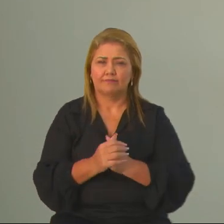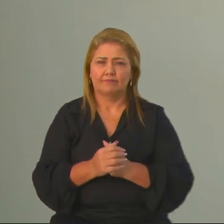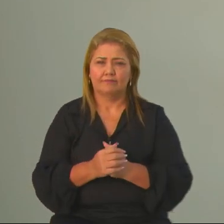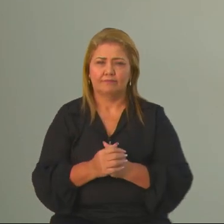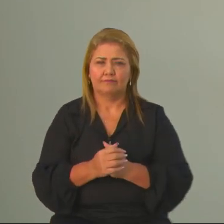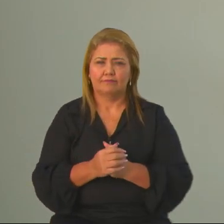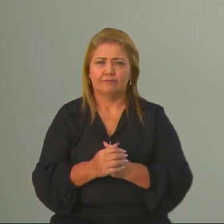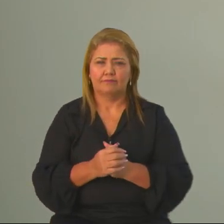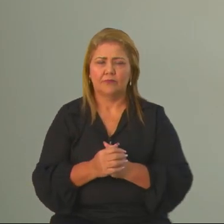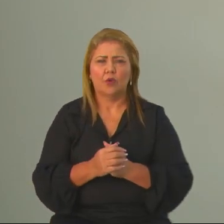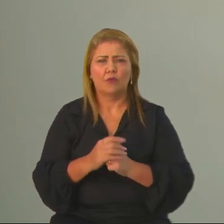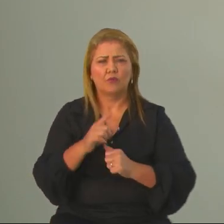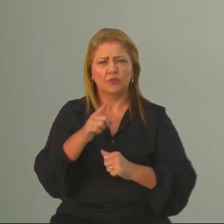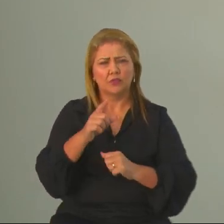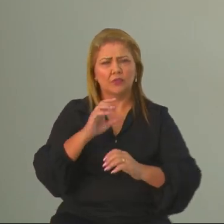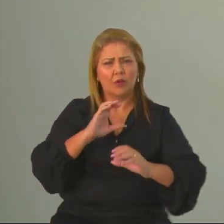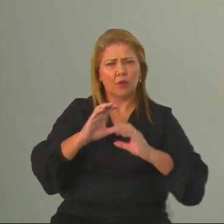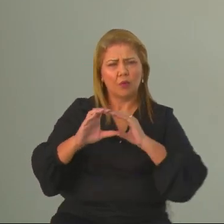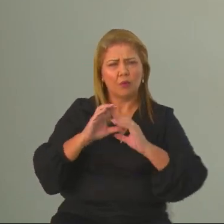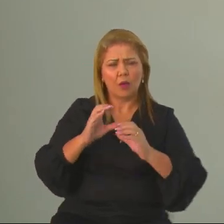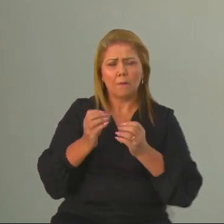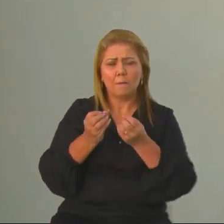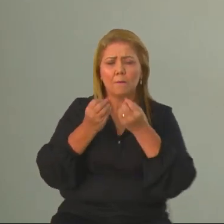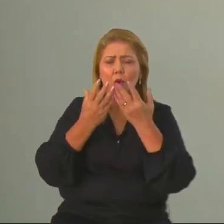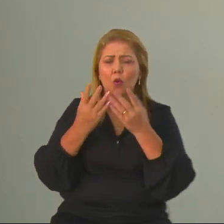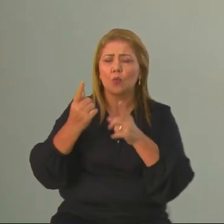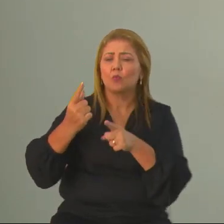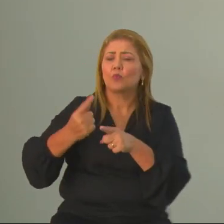Você tem comunicado bons porquês?